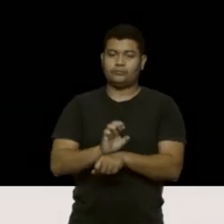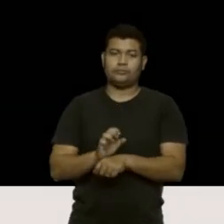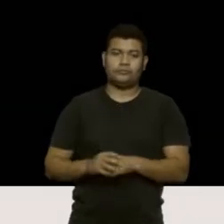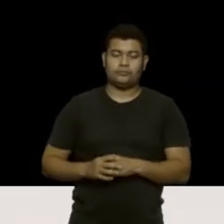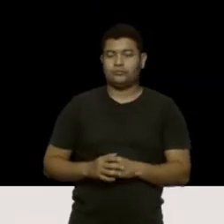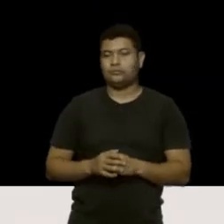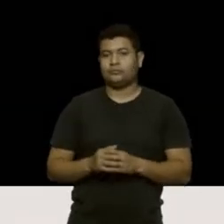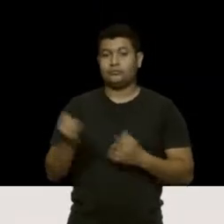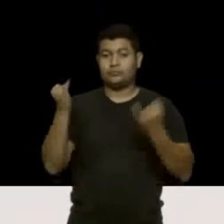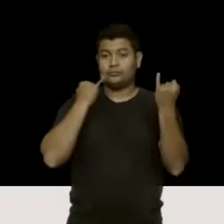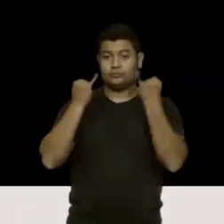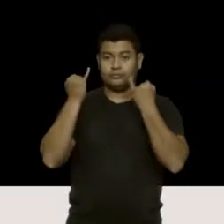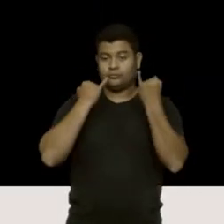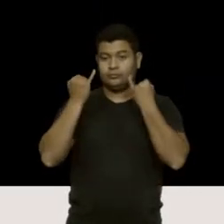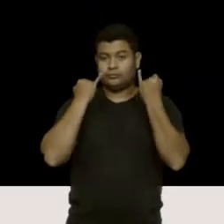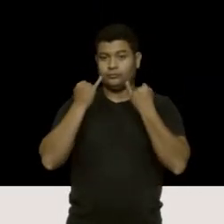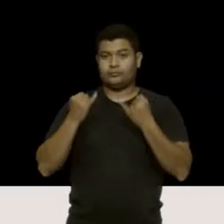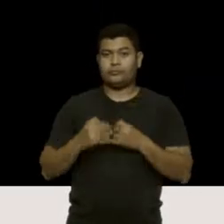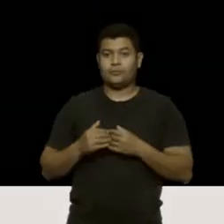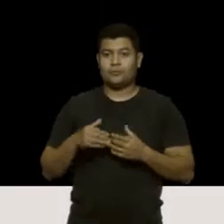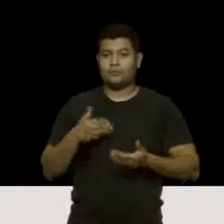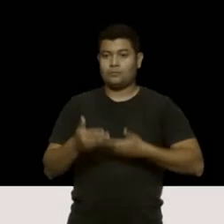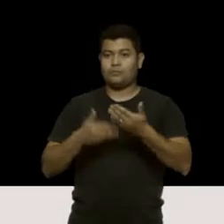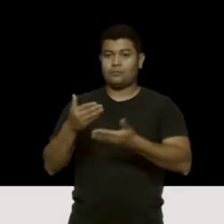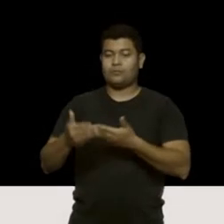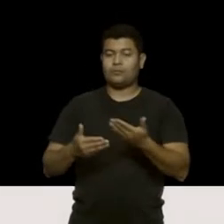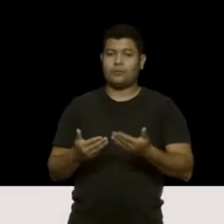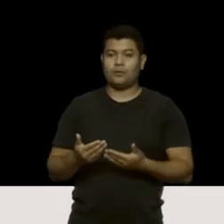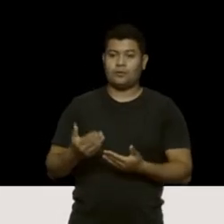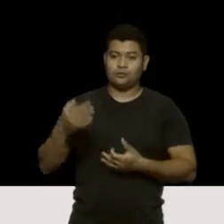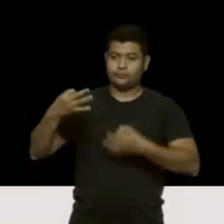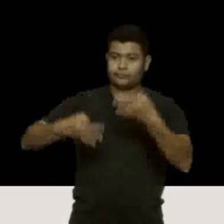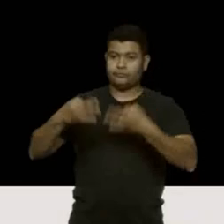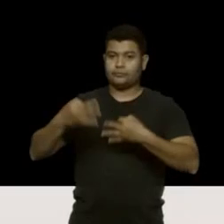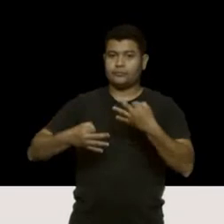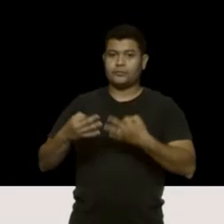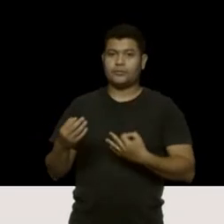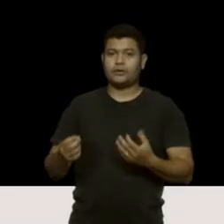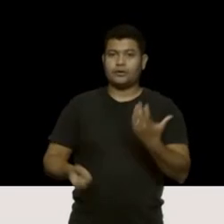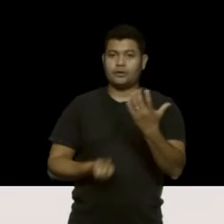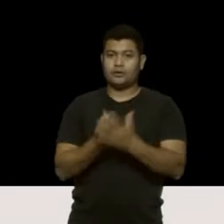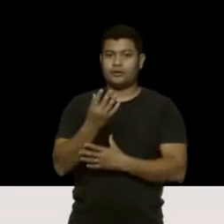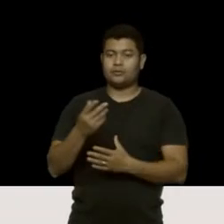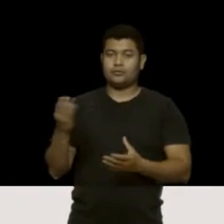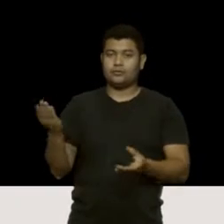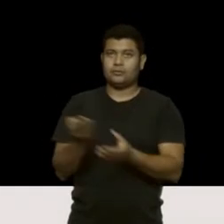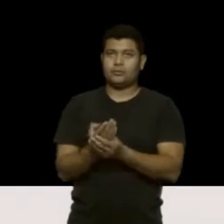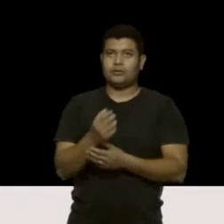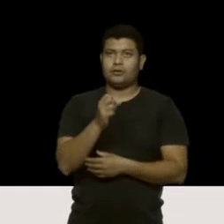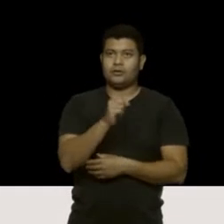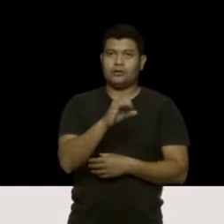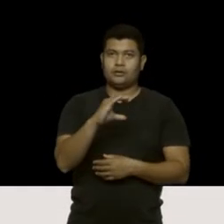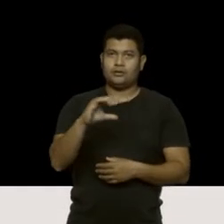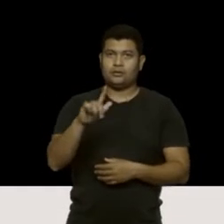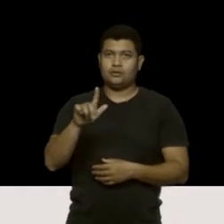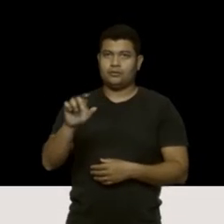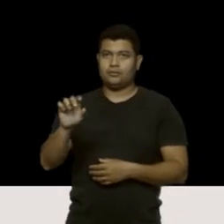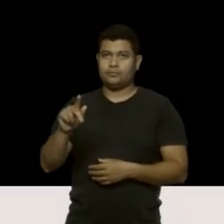acerca dos procedimentos jurídicos que instruíram o processo SGP e